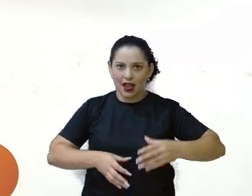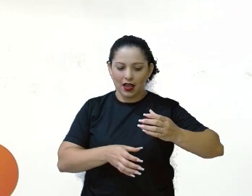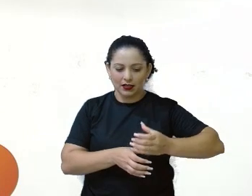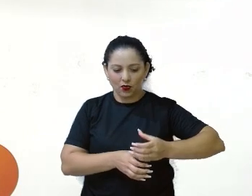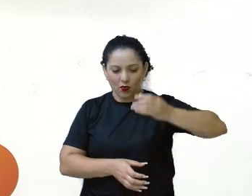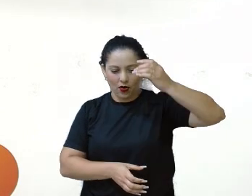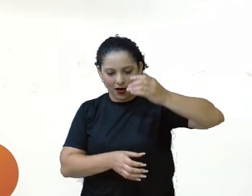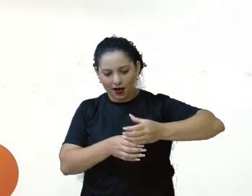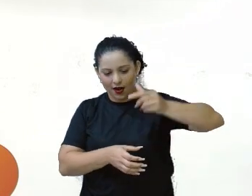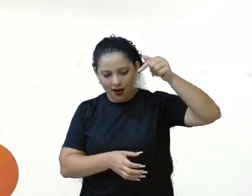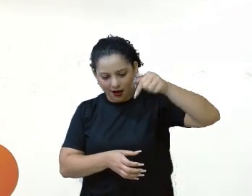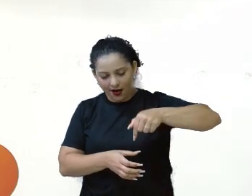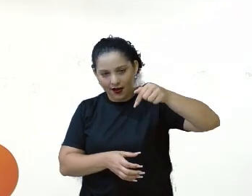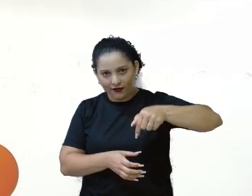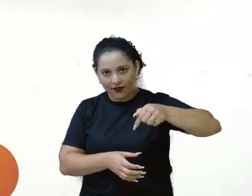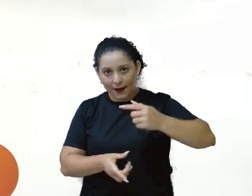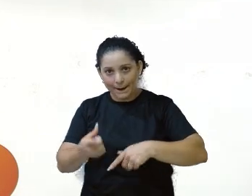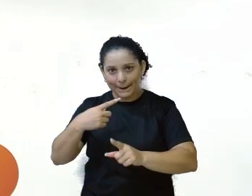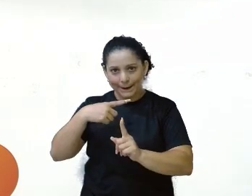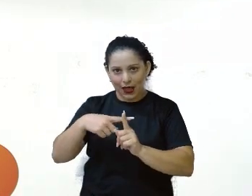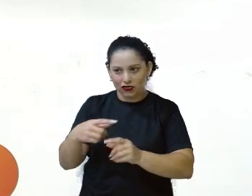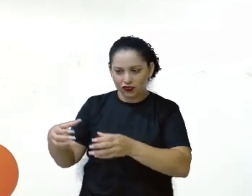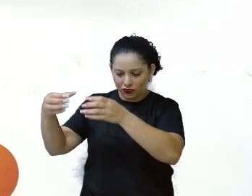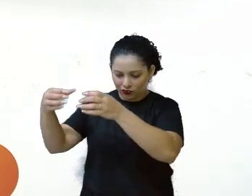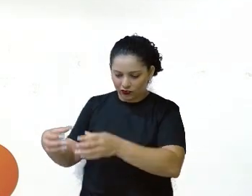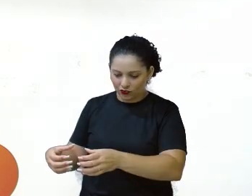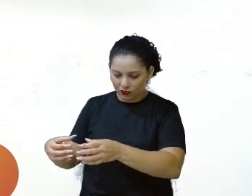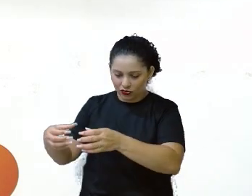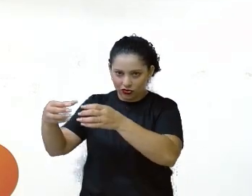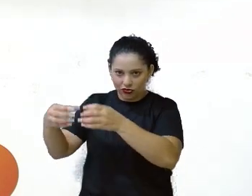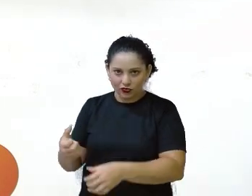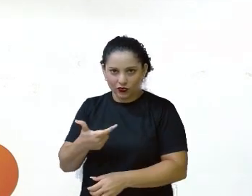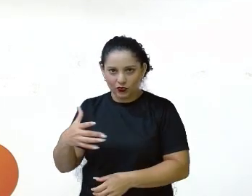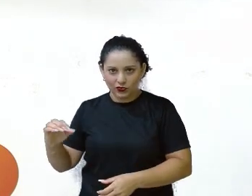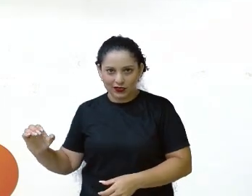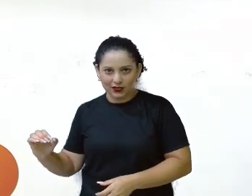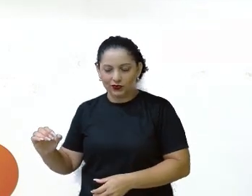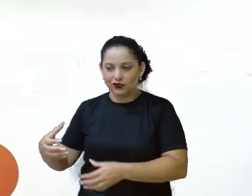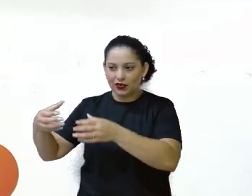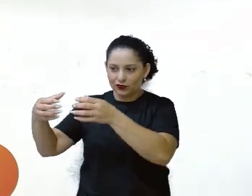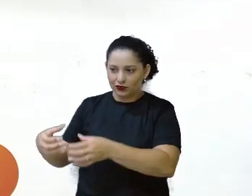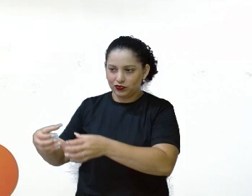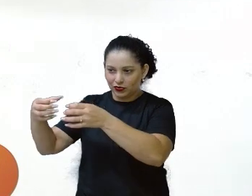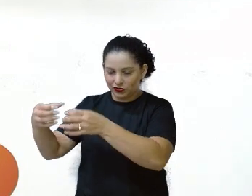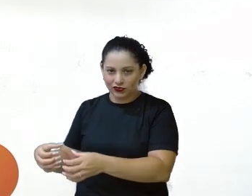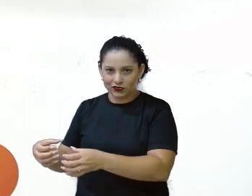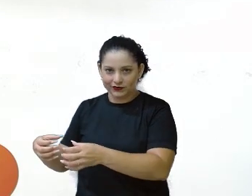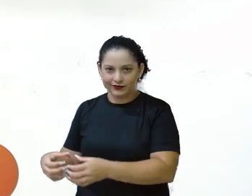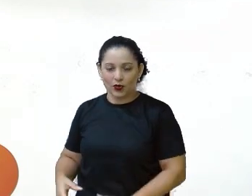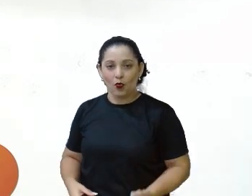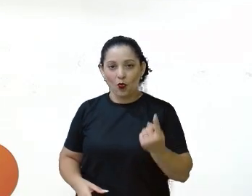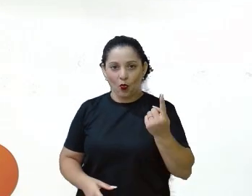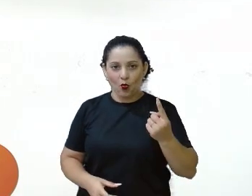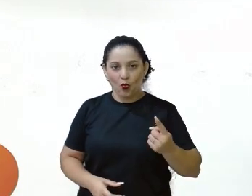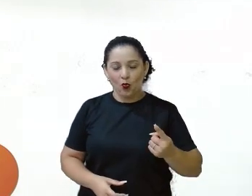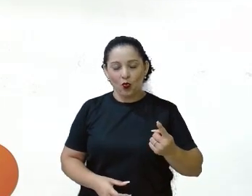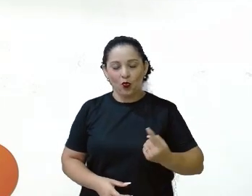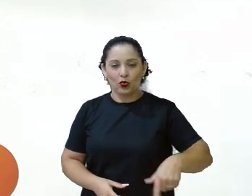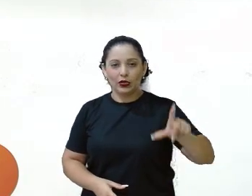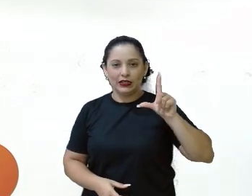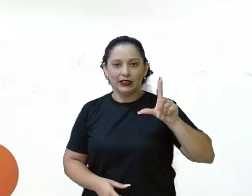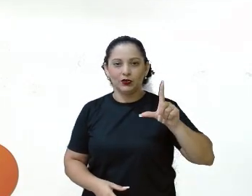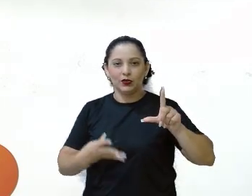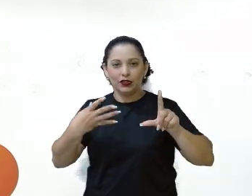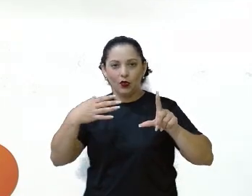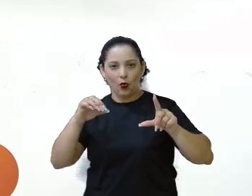garrafa dessa de 1 litro, mais 2 dessa de 200 ml. 1 litro e 400